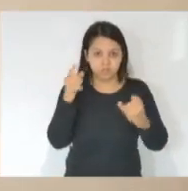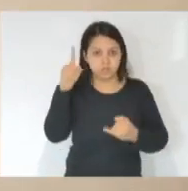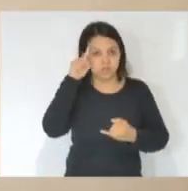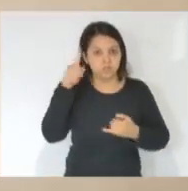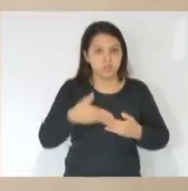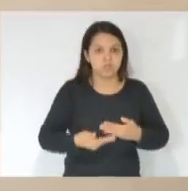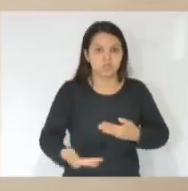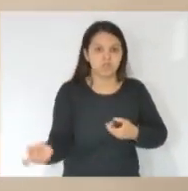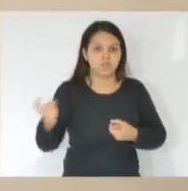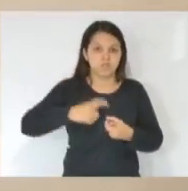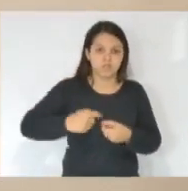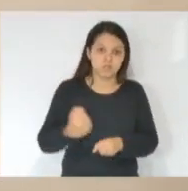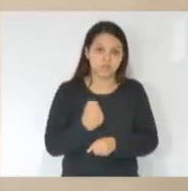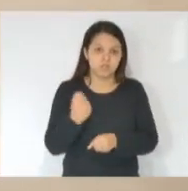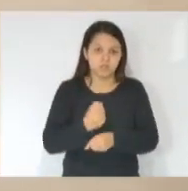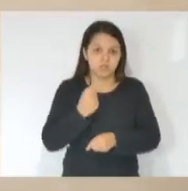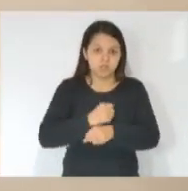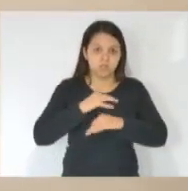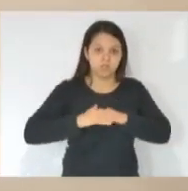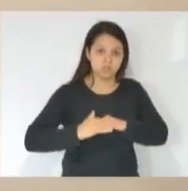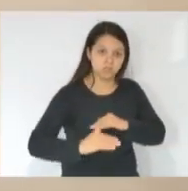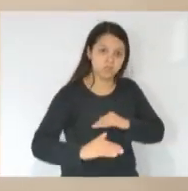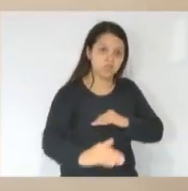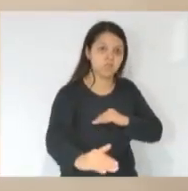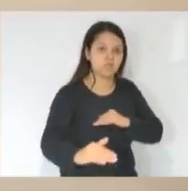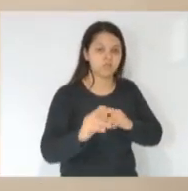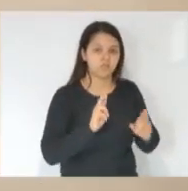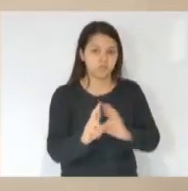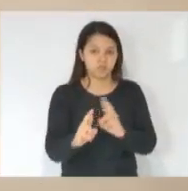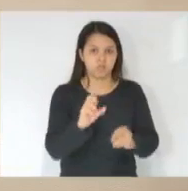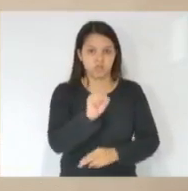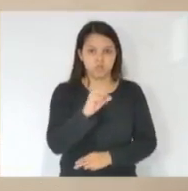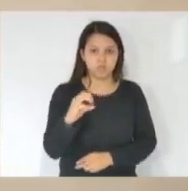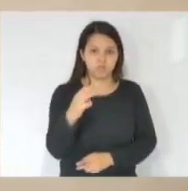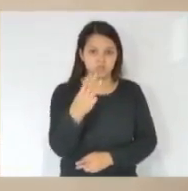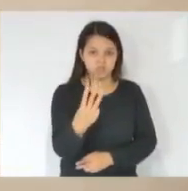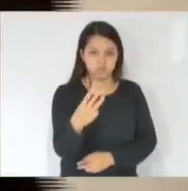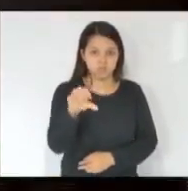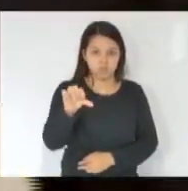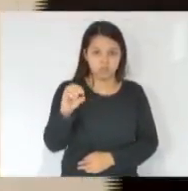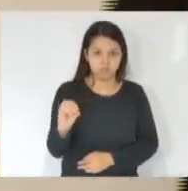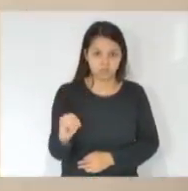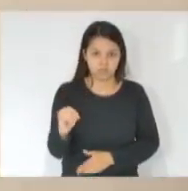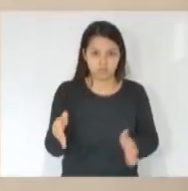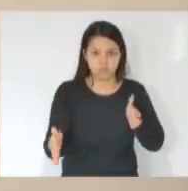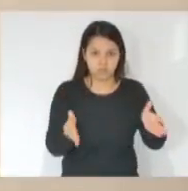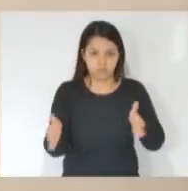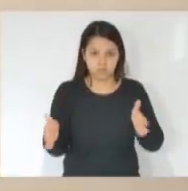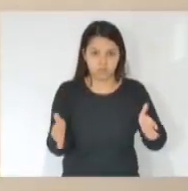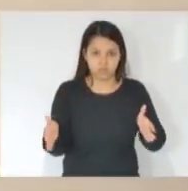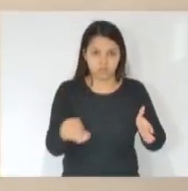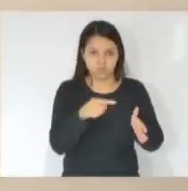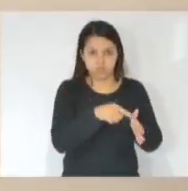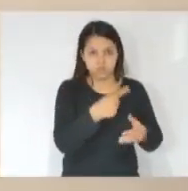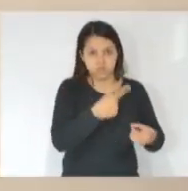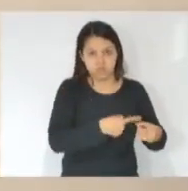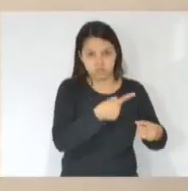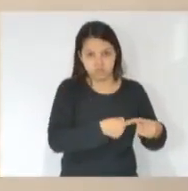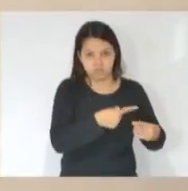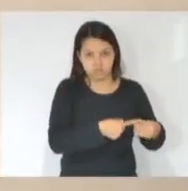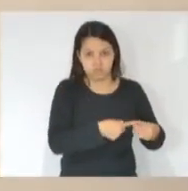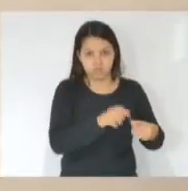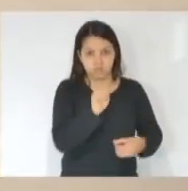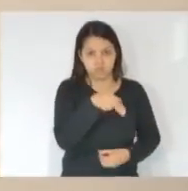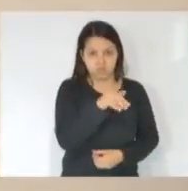das obras de pavimentação asfáltica da rodovia SC-390, no trecho compreendido entre os municípios de